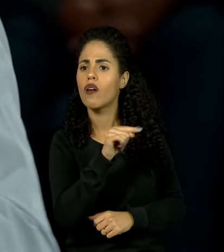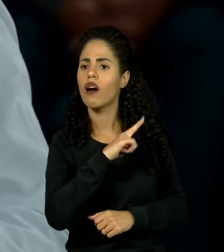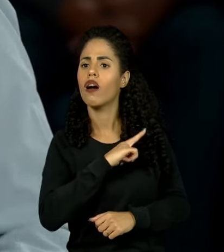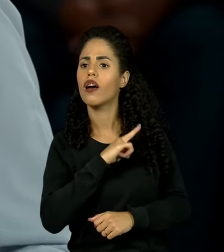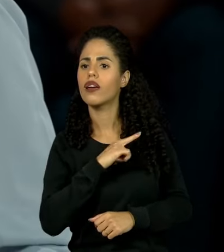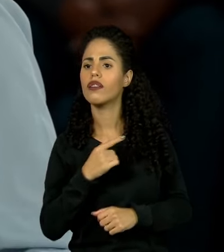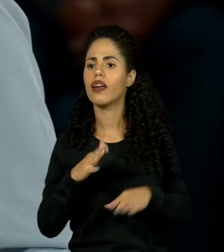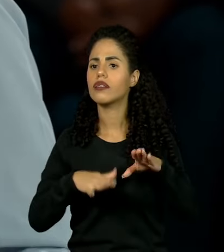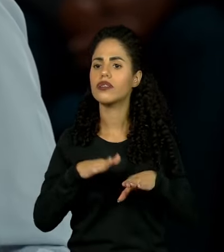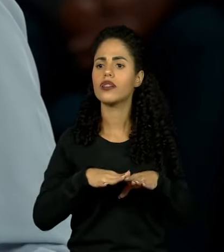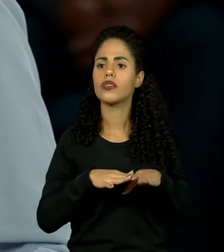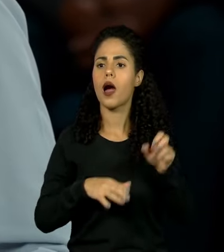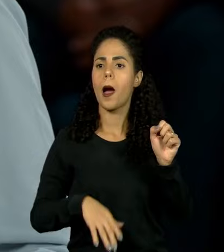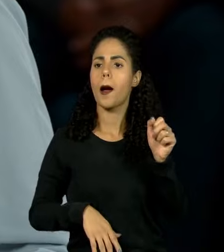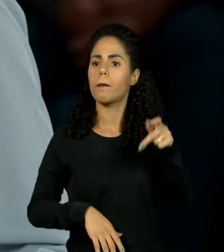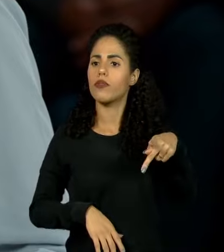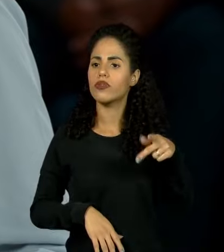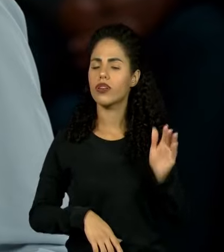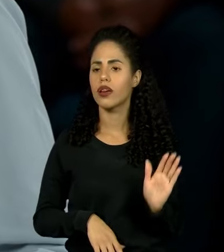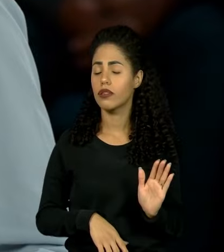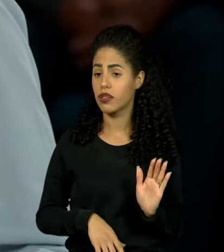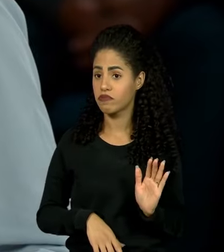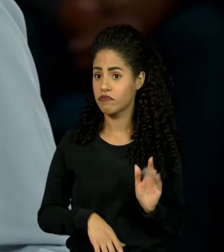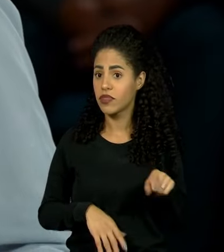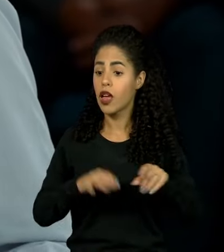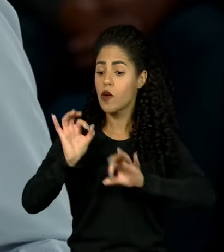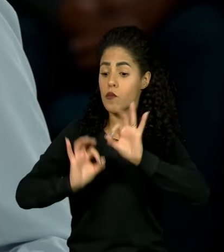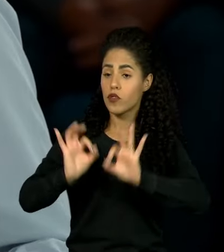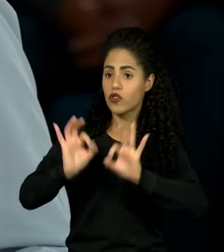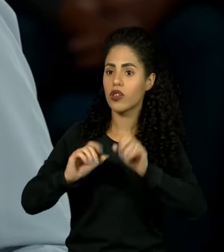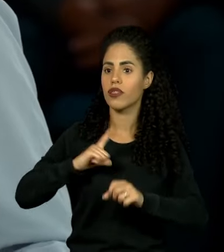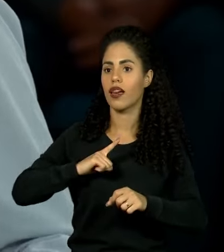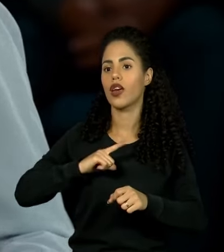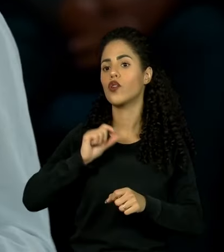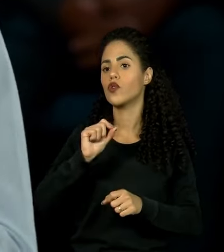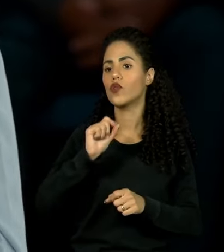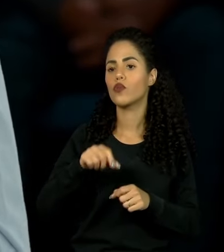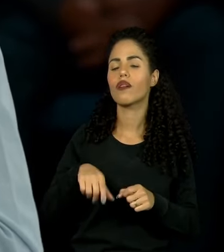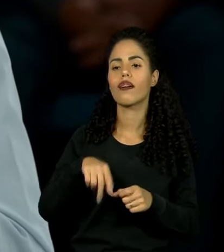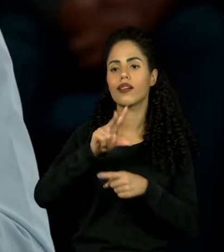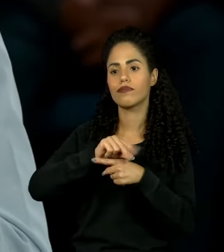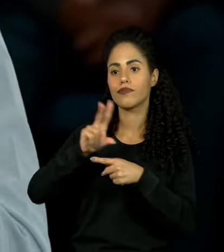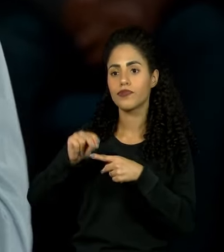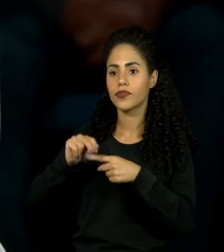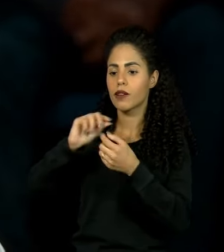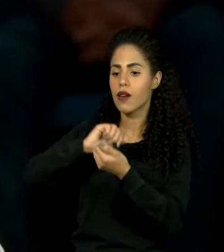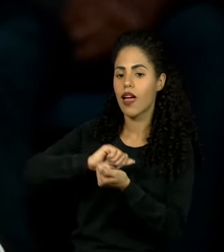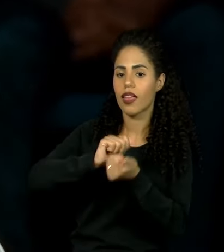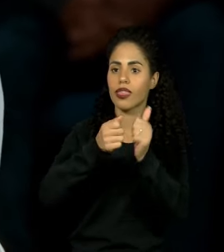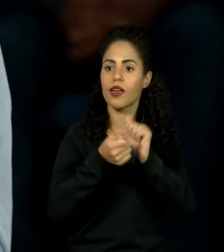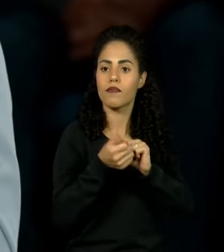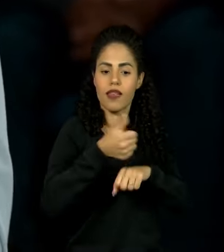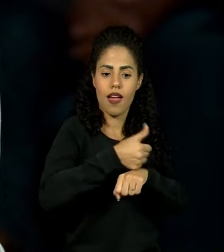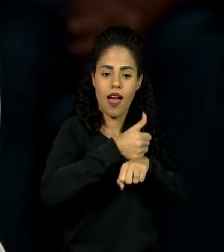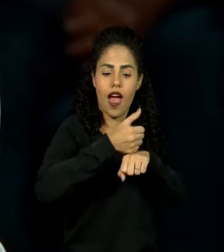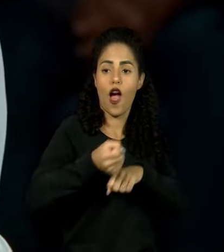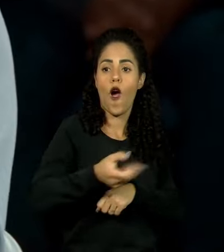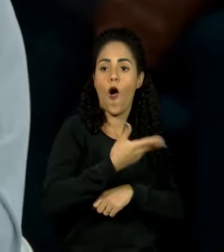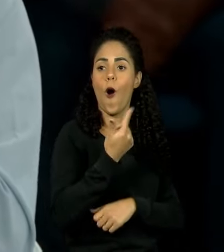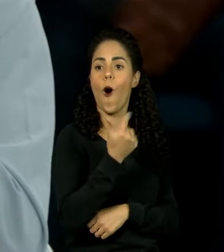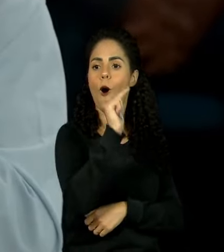acaba a carreira aí nós estamos com um projeto no Sesc que é de transição de carreira preparando esse